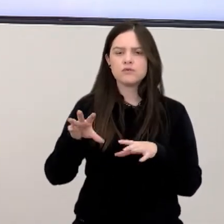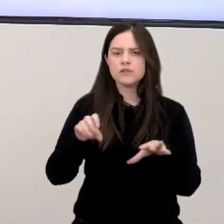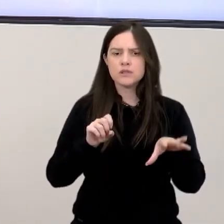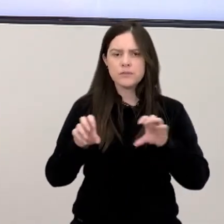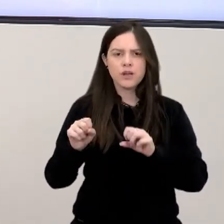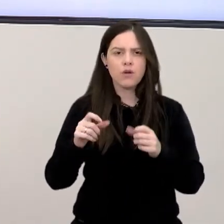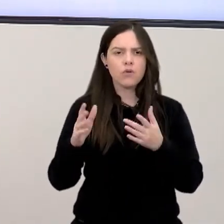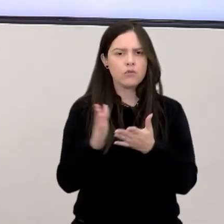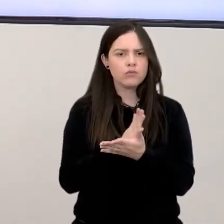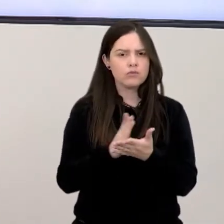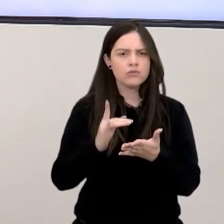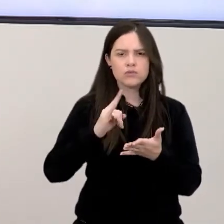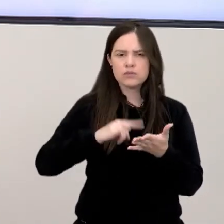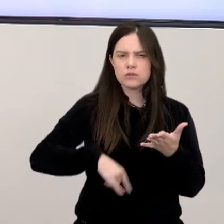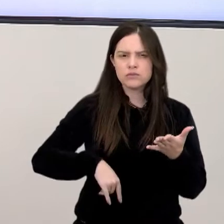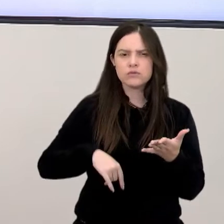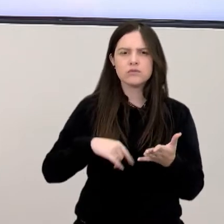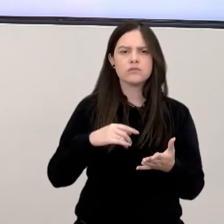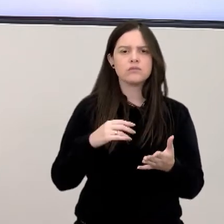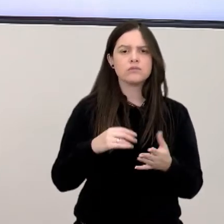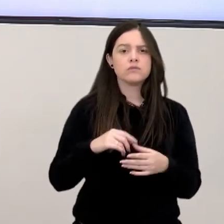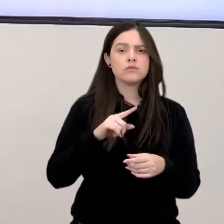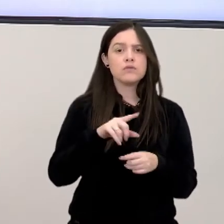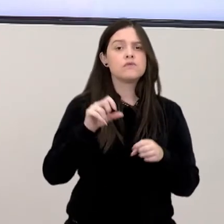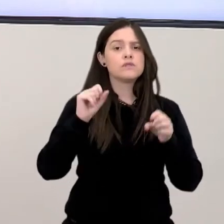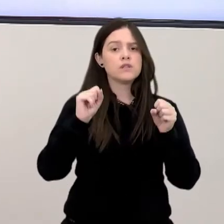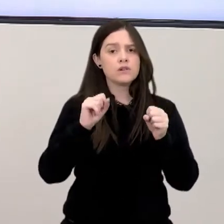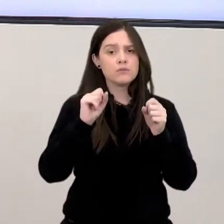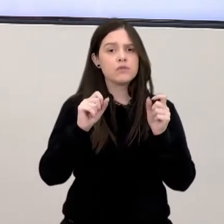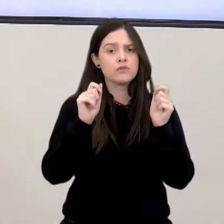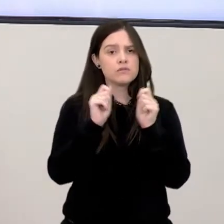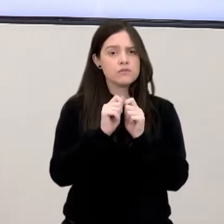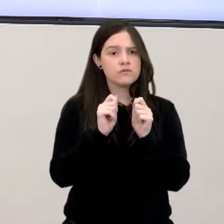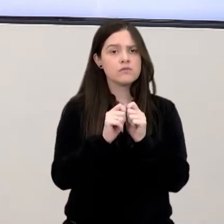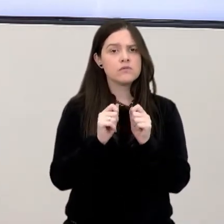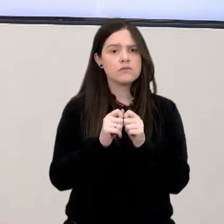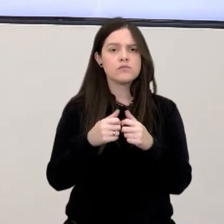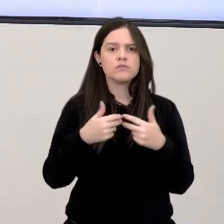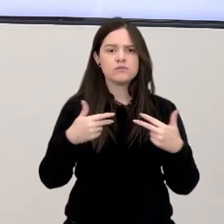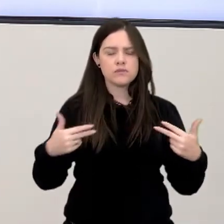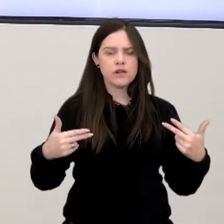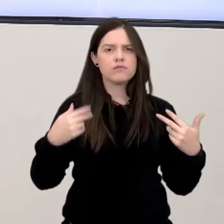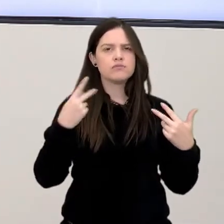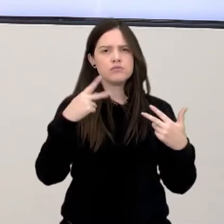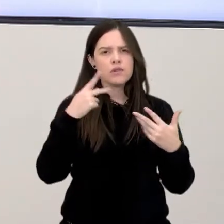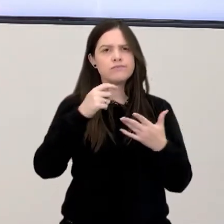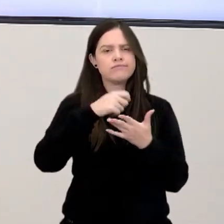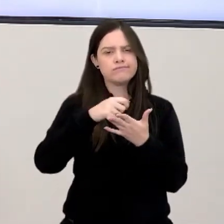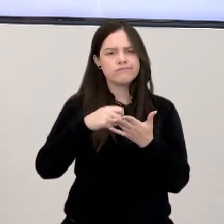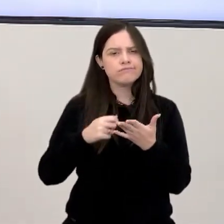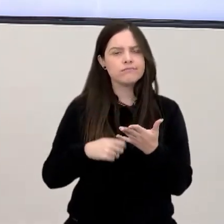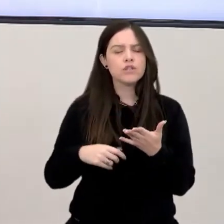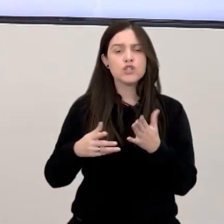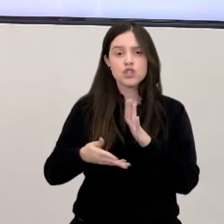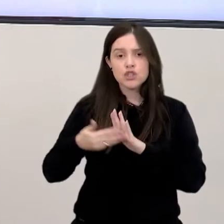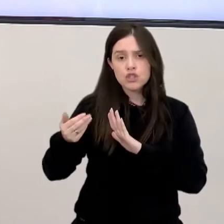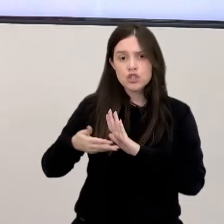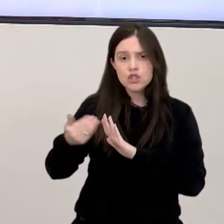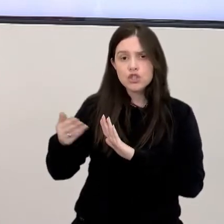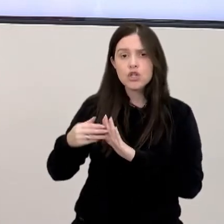documento, o relatório científico, vocês podem, inclusive, fazer essas citações de que há, né,